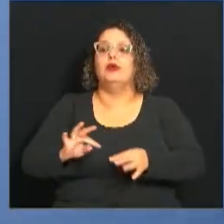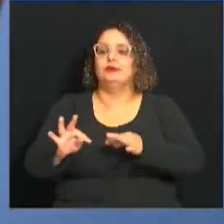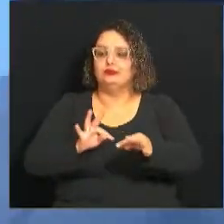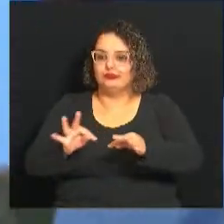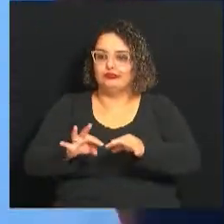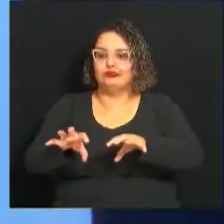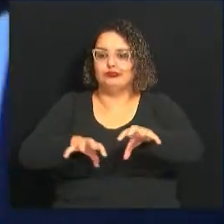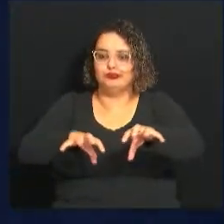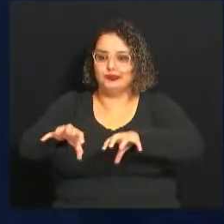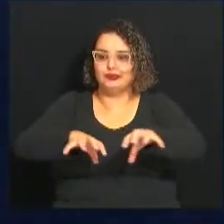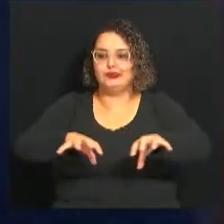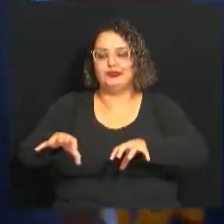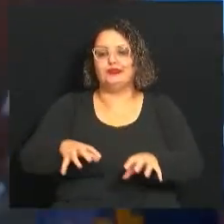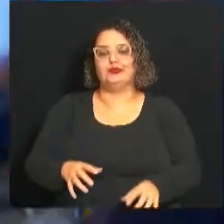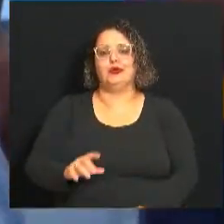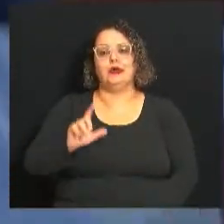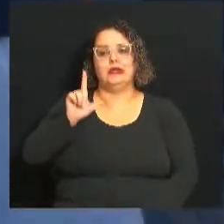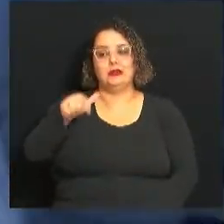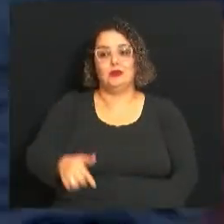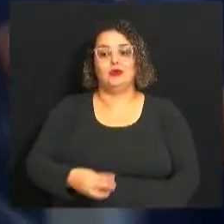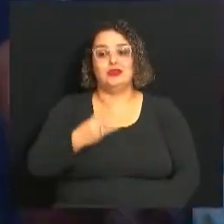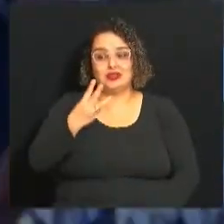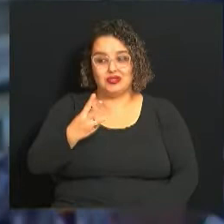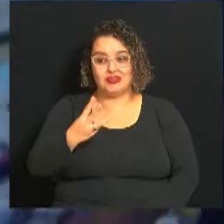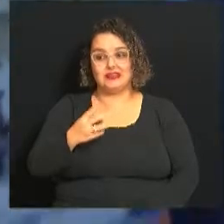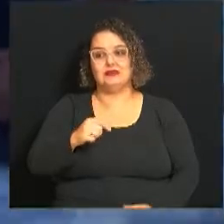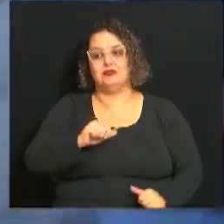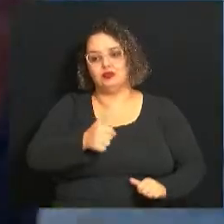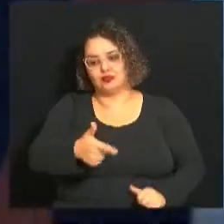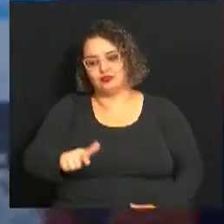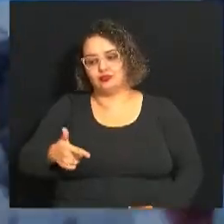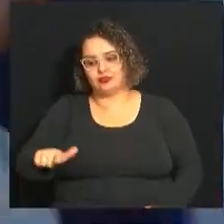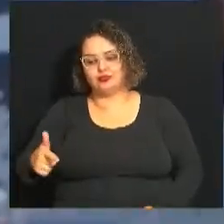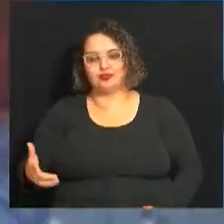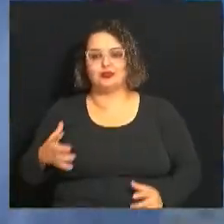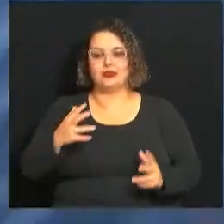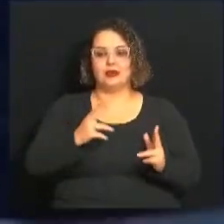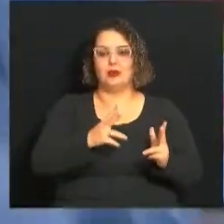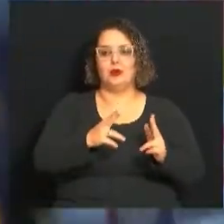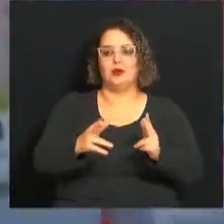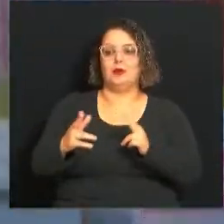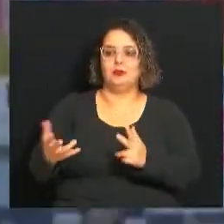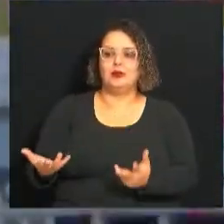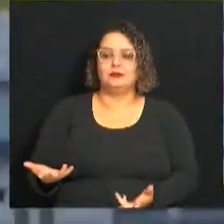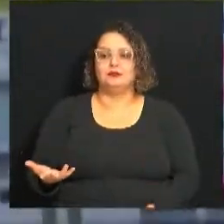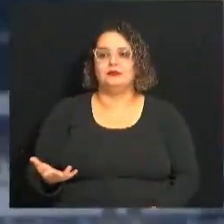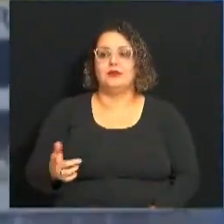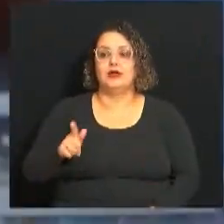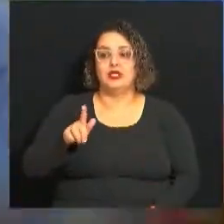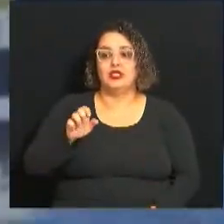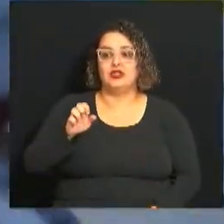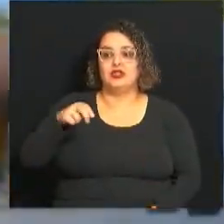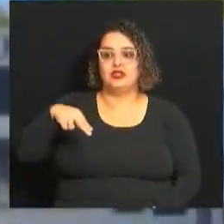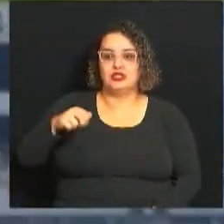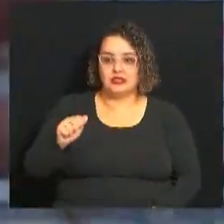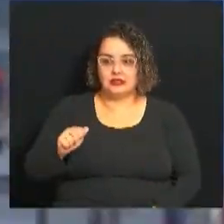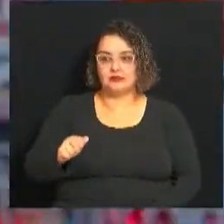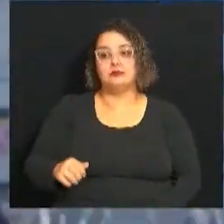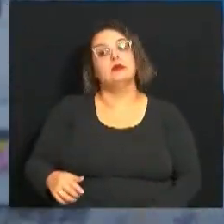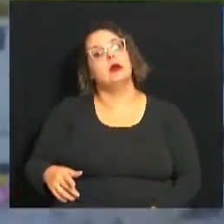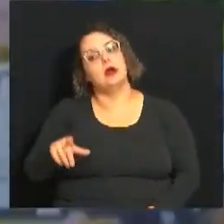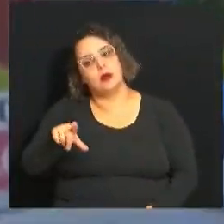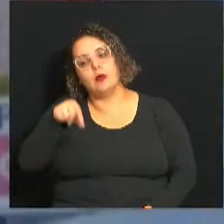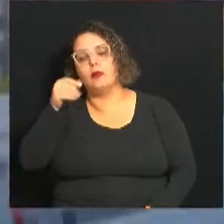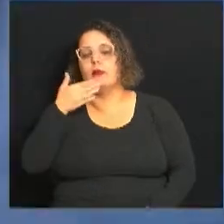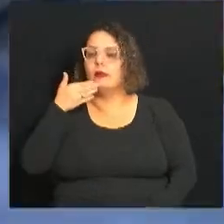escalação após 3 rodadas repetindo o time. E com isso, Jean Carlos é o favorito para começar